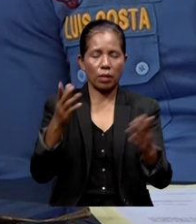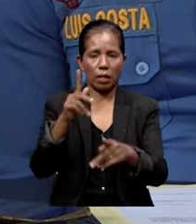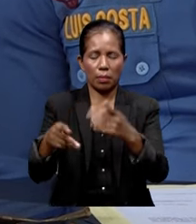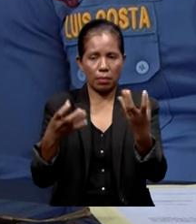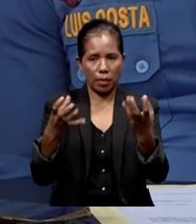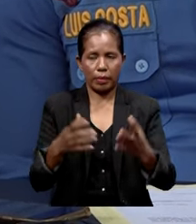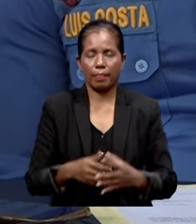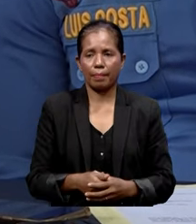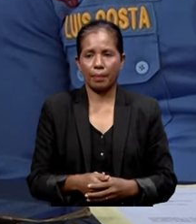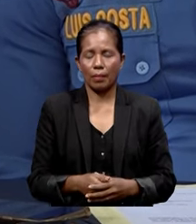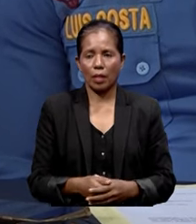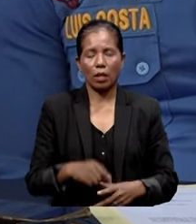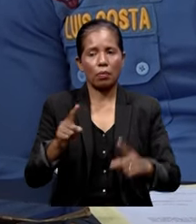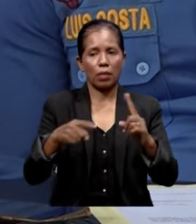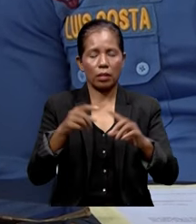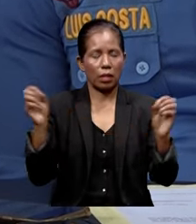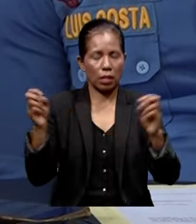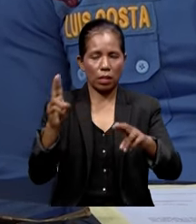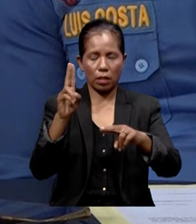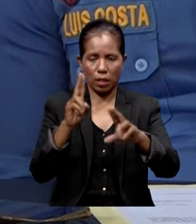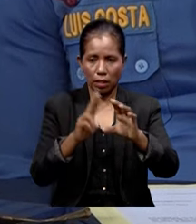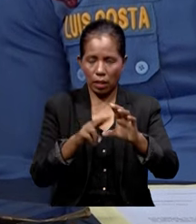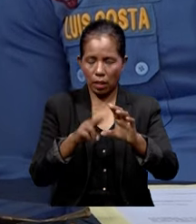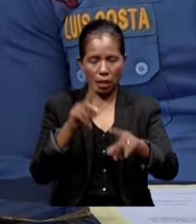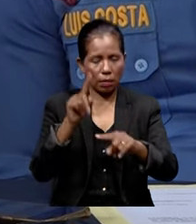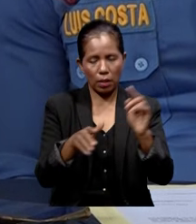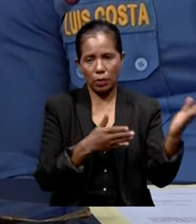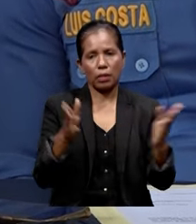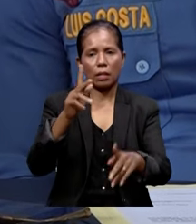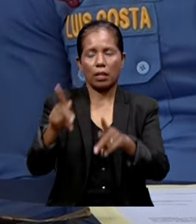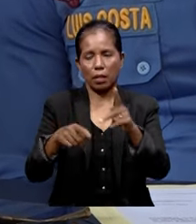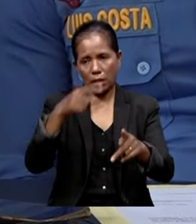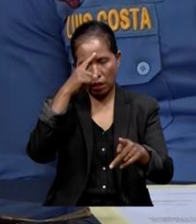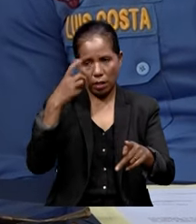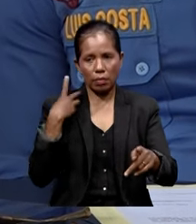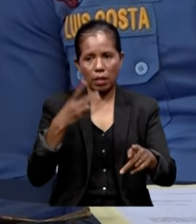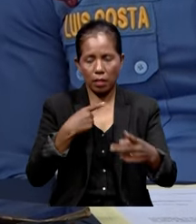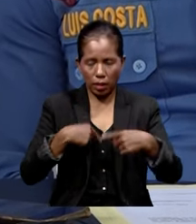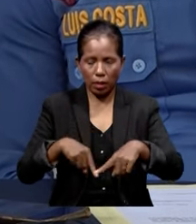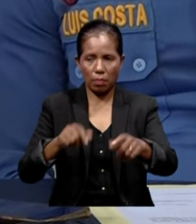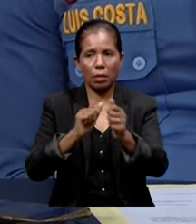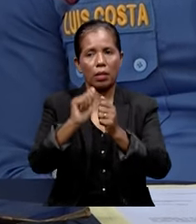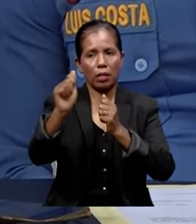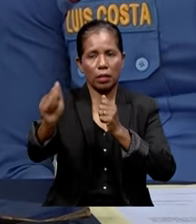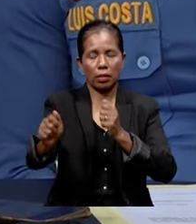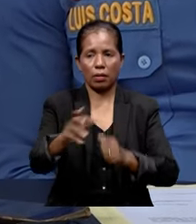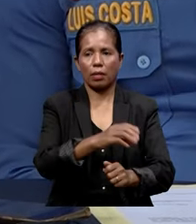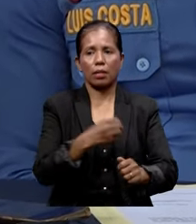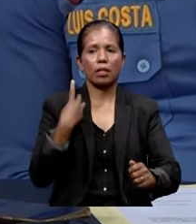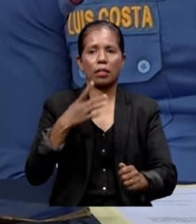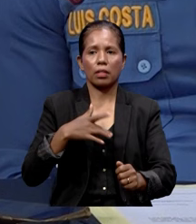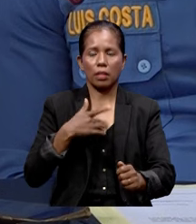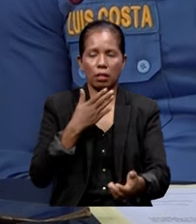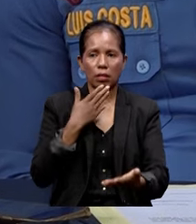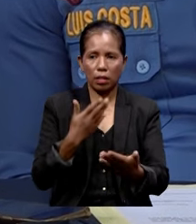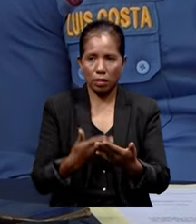capacidade. No anjira la ijo na turfatin labele tula tam passageiros. Também ta halo viagem ne bem adó, além de estar sente seguro